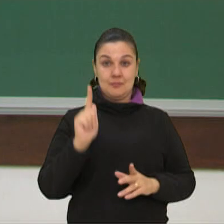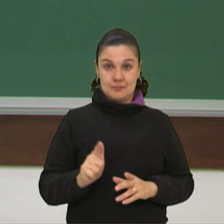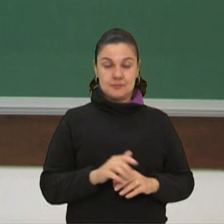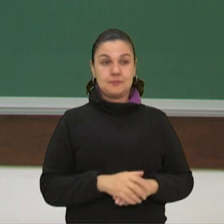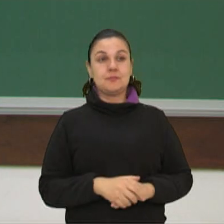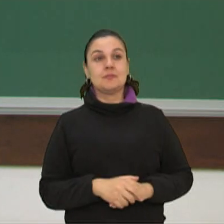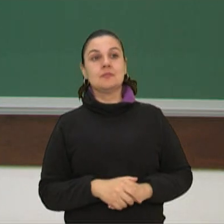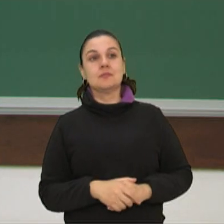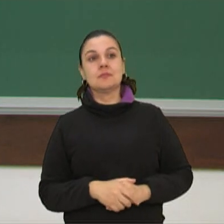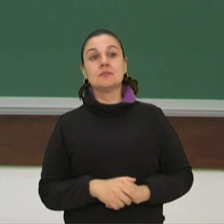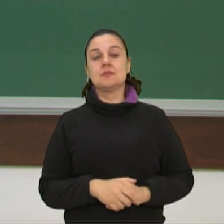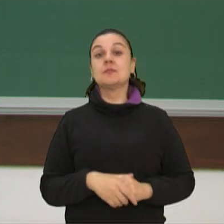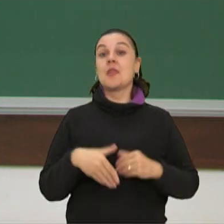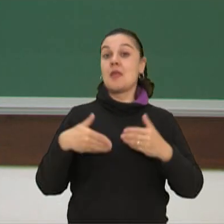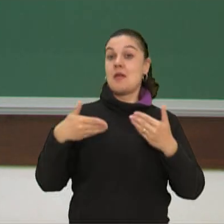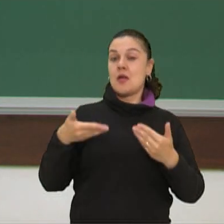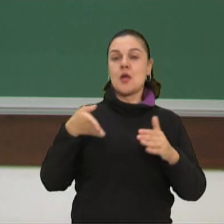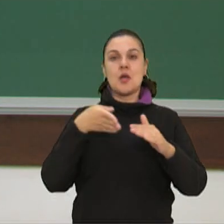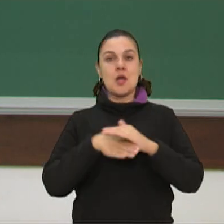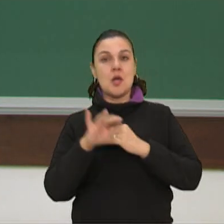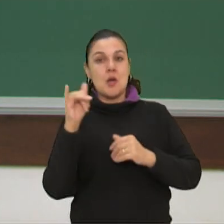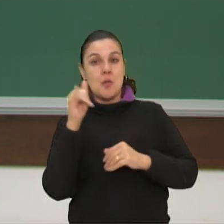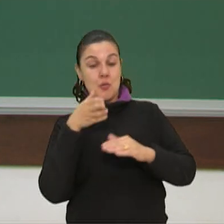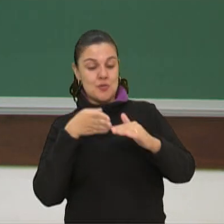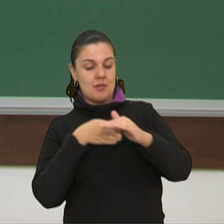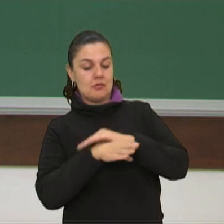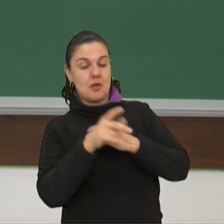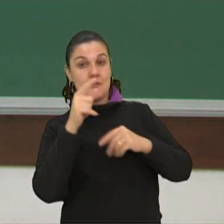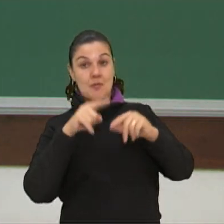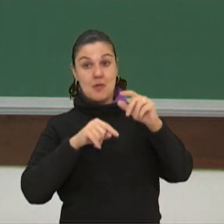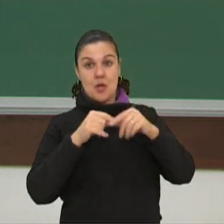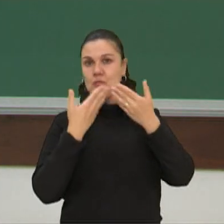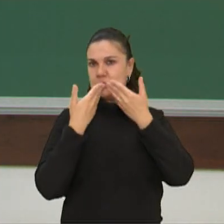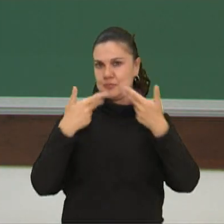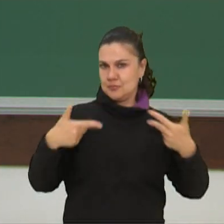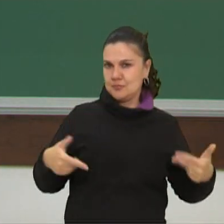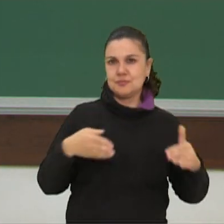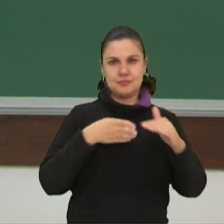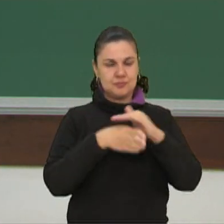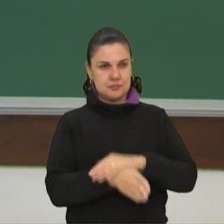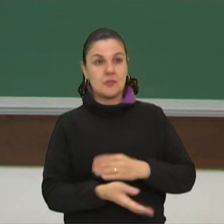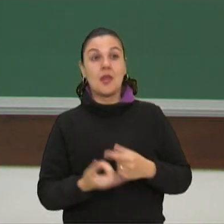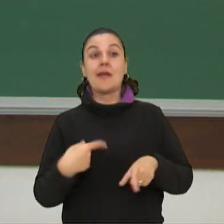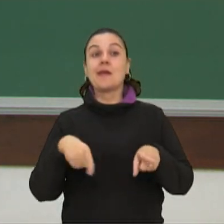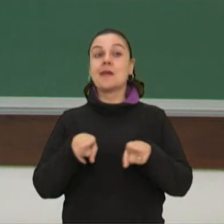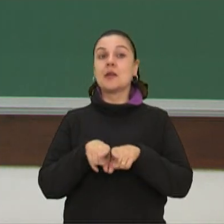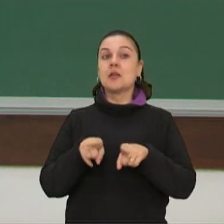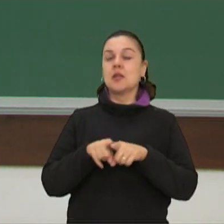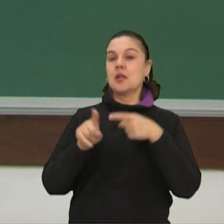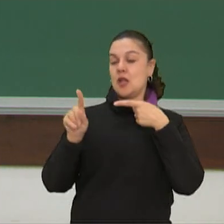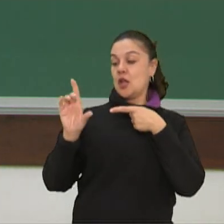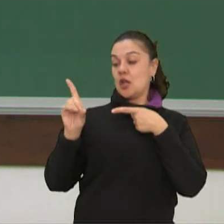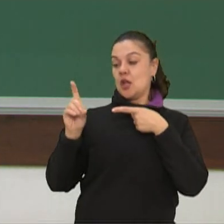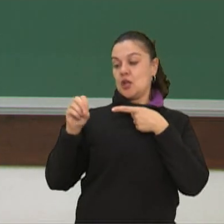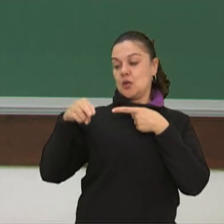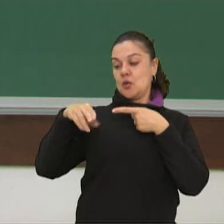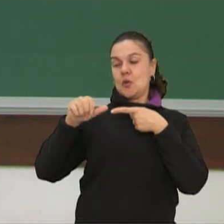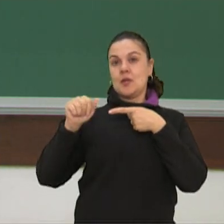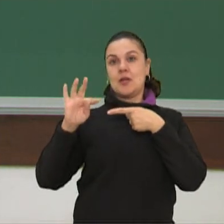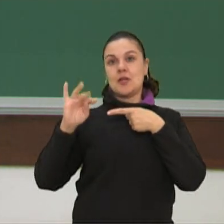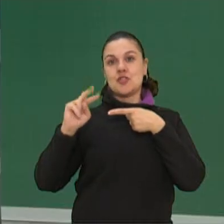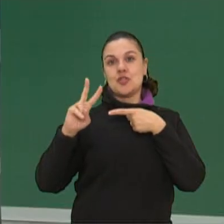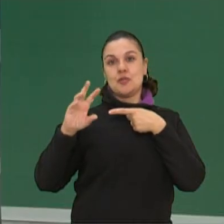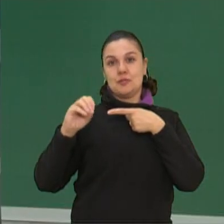Então, imposto de entrada, sobre as mercadorias que entravam. E o imposto chamado de donativos, ou